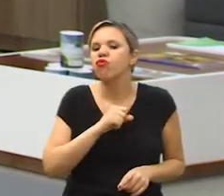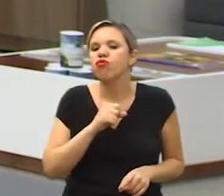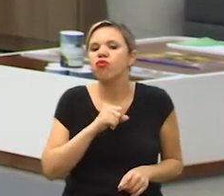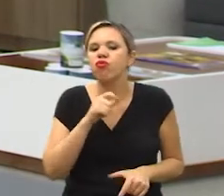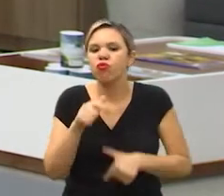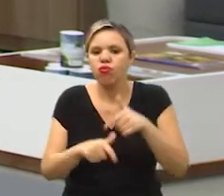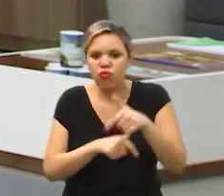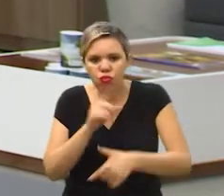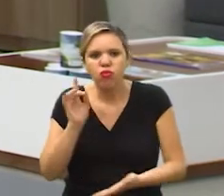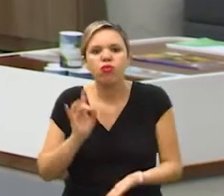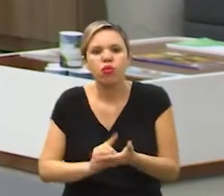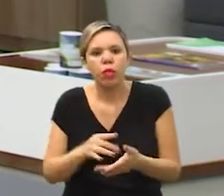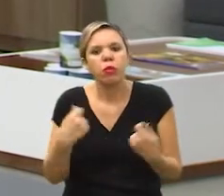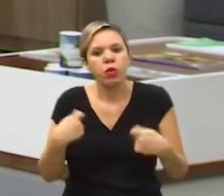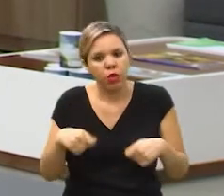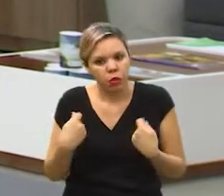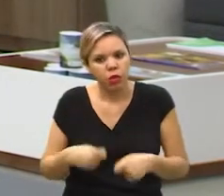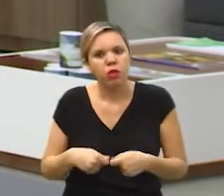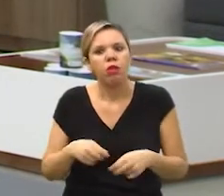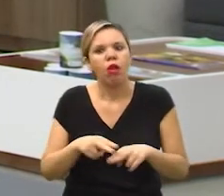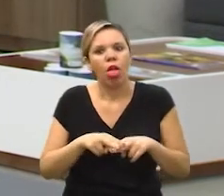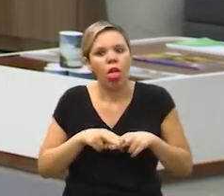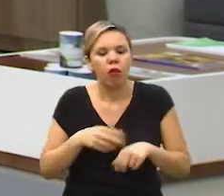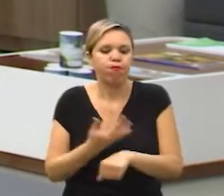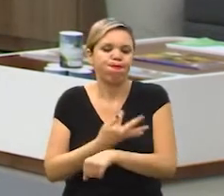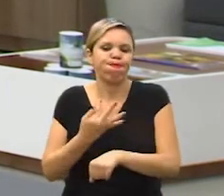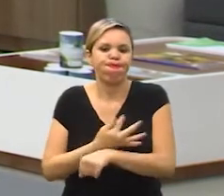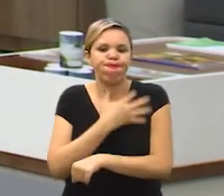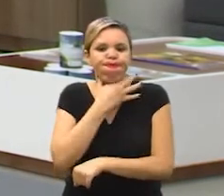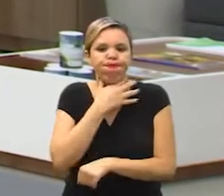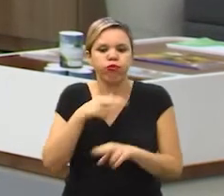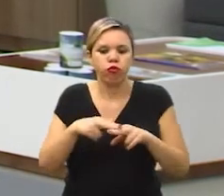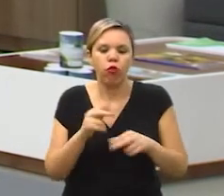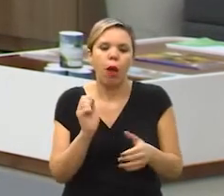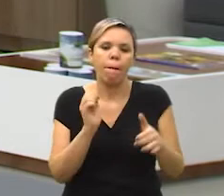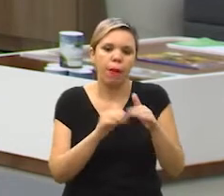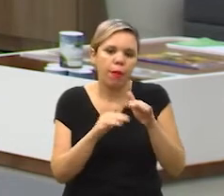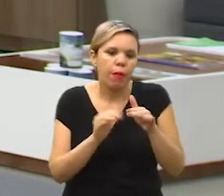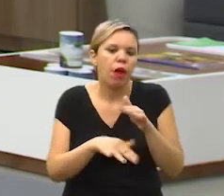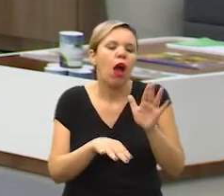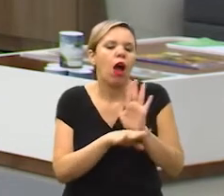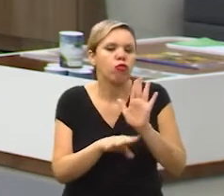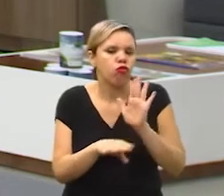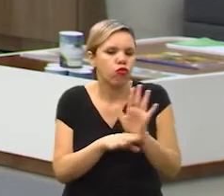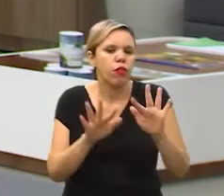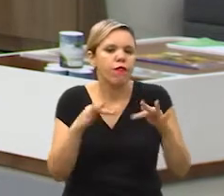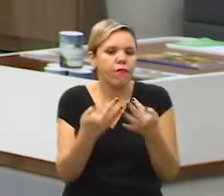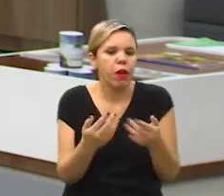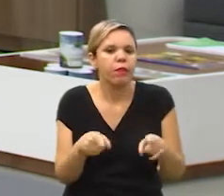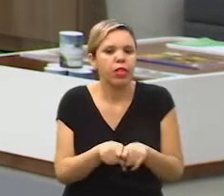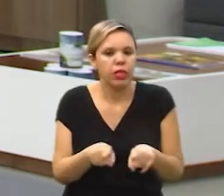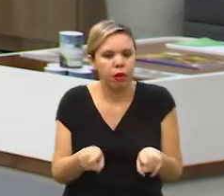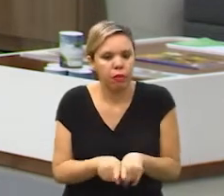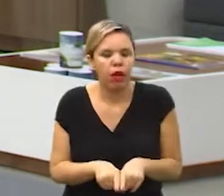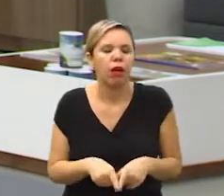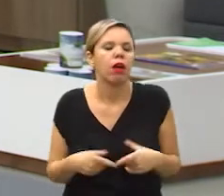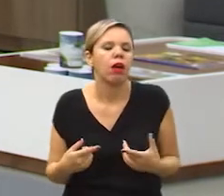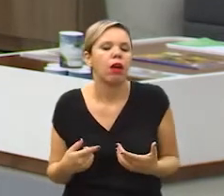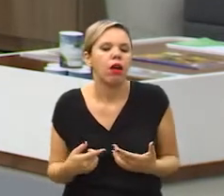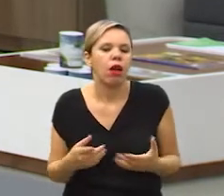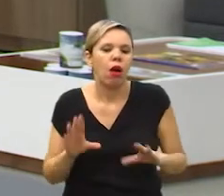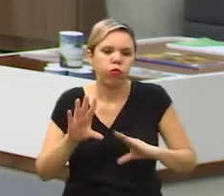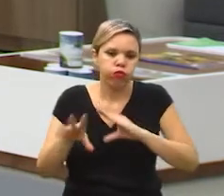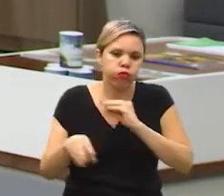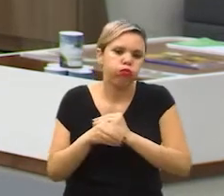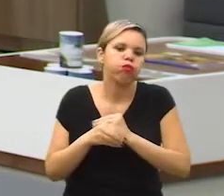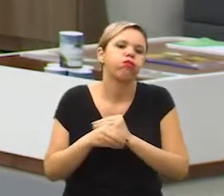eles trabalham realmente por uma necessidade financeira, de estar contribuindo com a renda familiar e